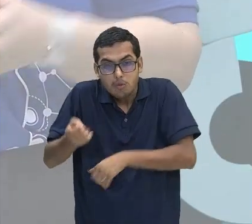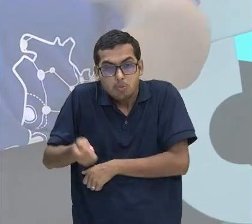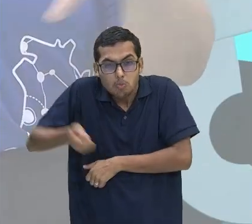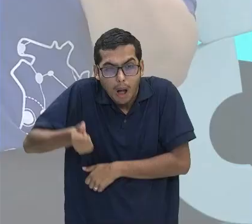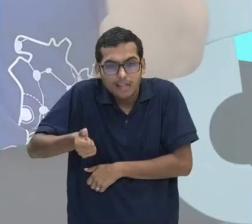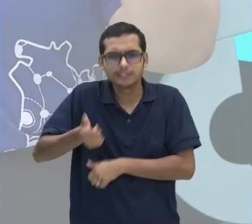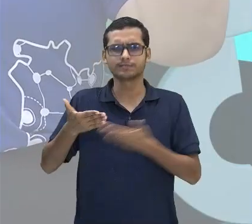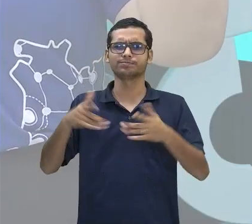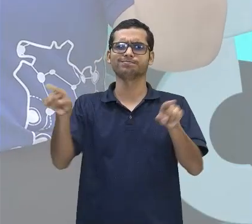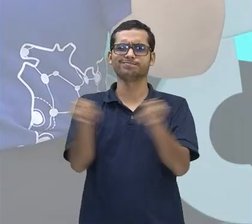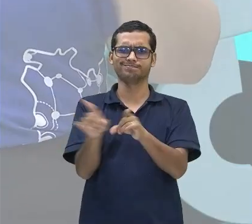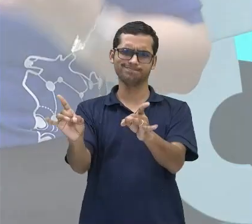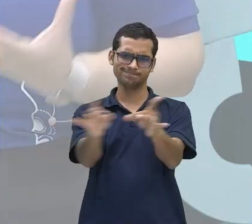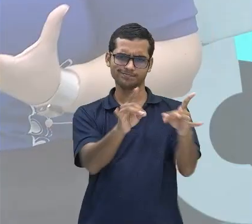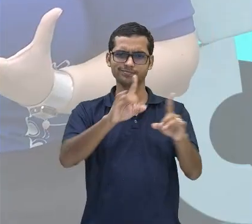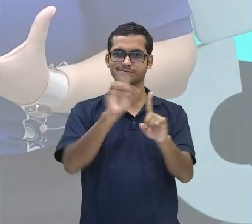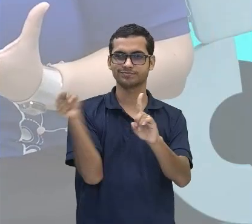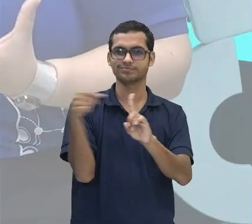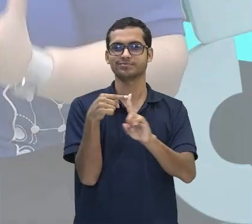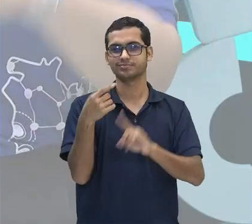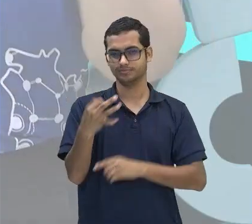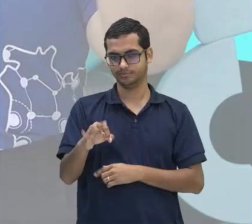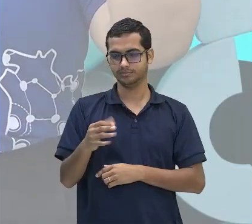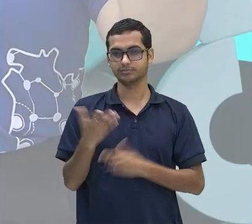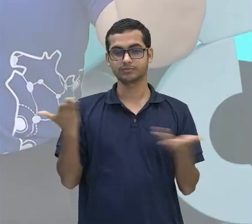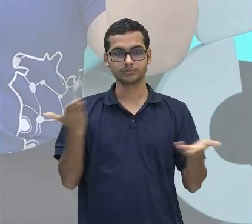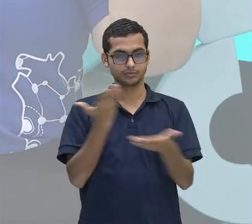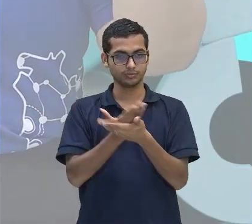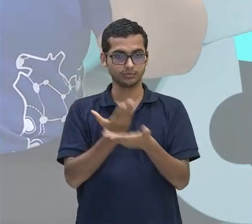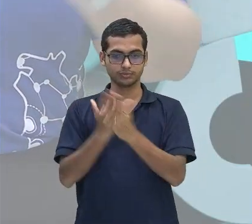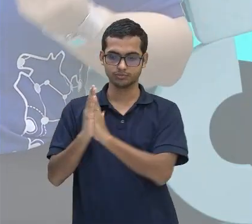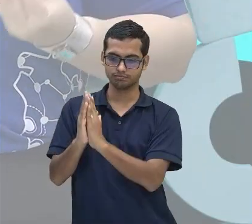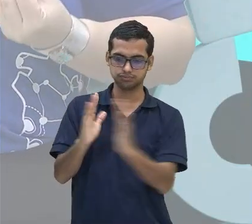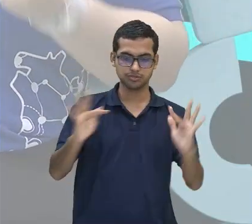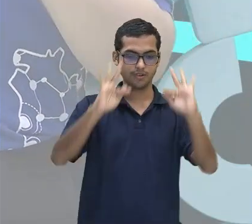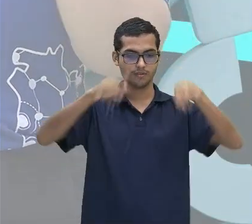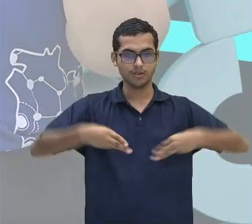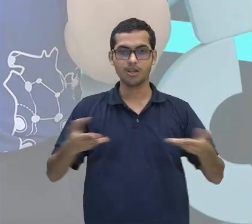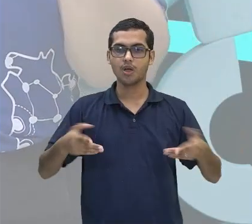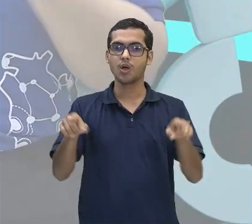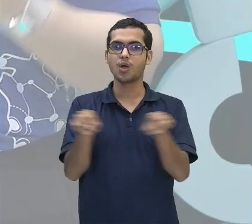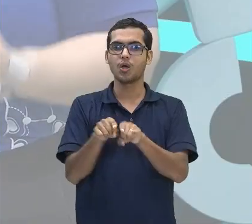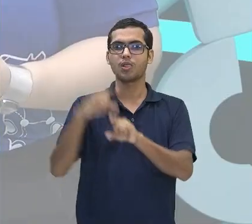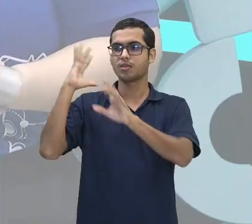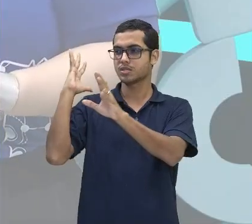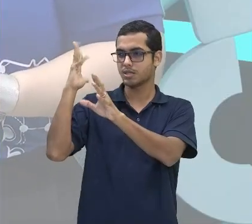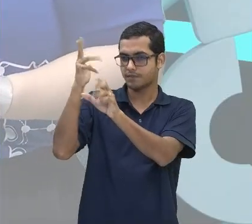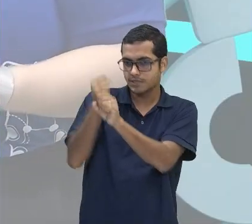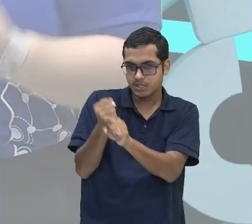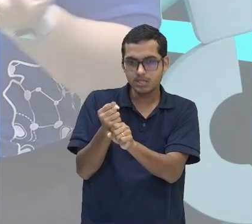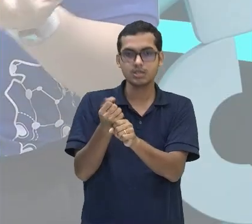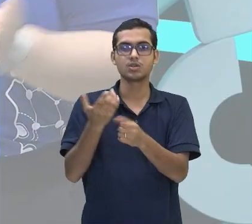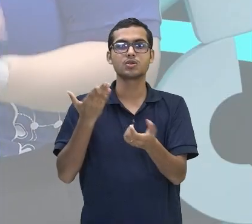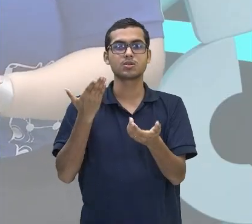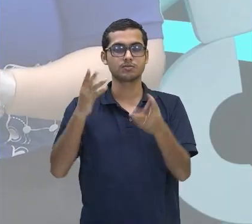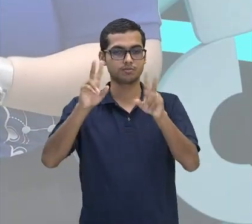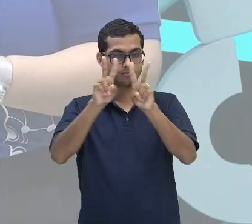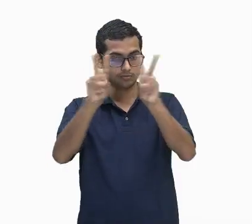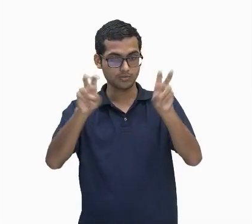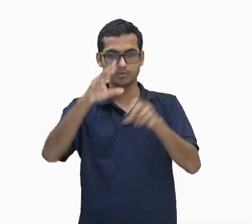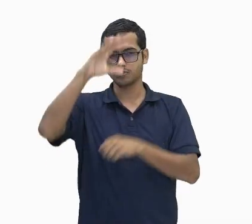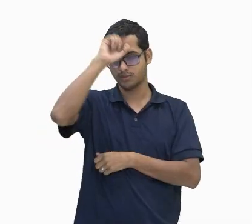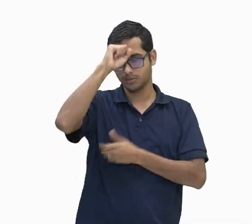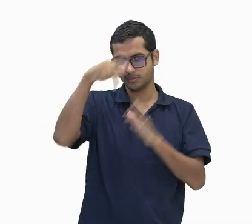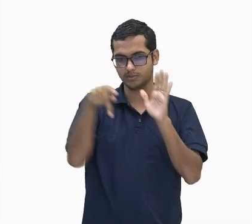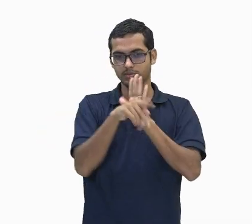certo? E aí, para finalizarmos essa aula, vamos então recapitular aquilo que aprendemos sobre o texto